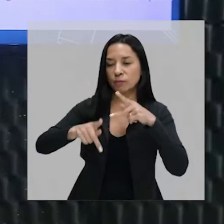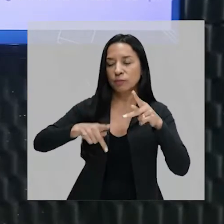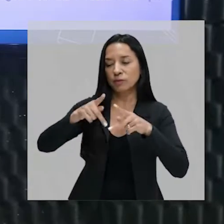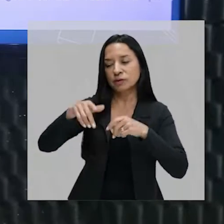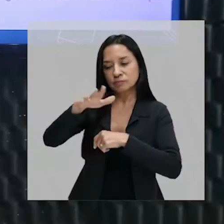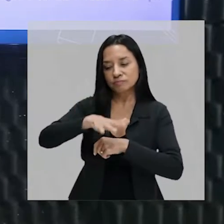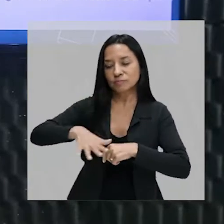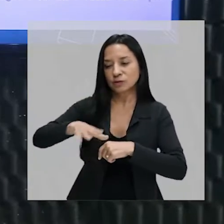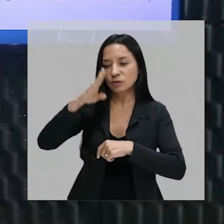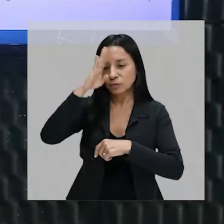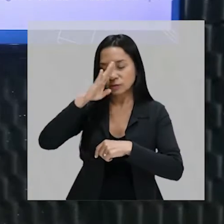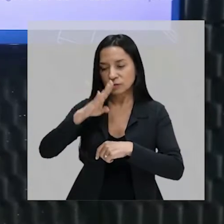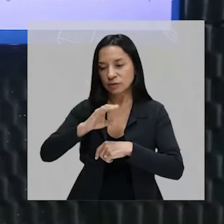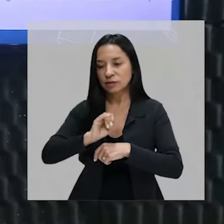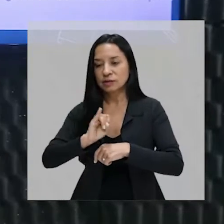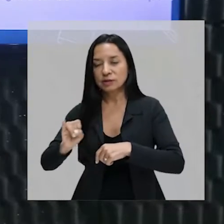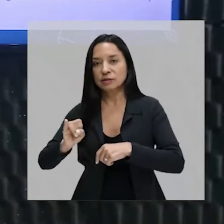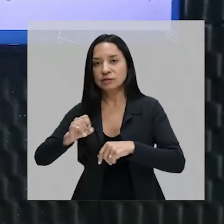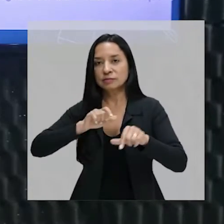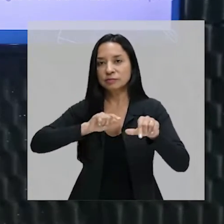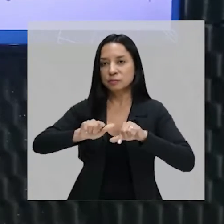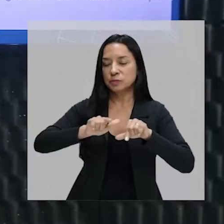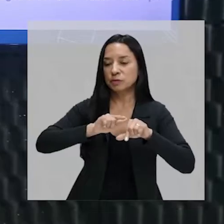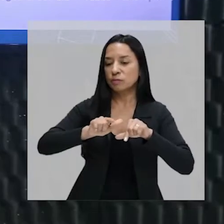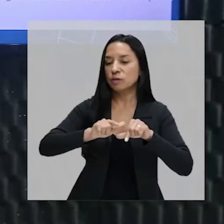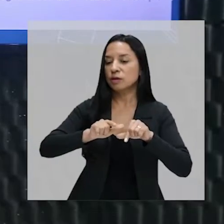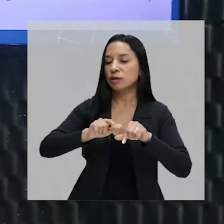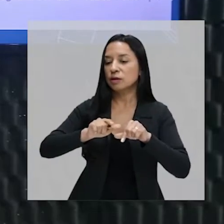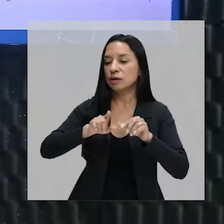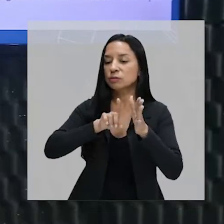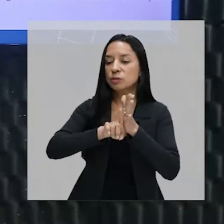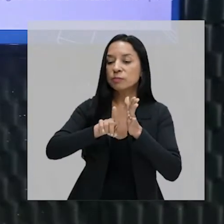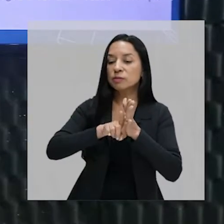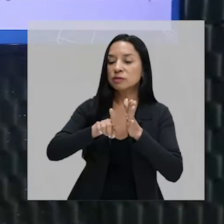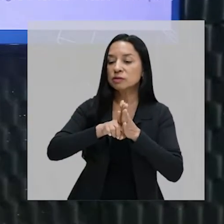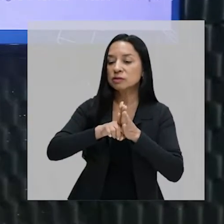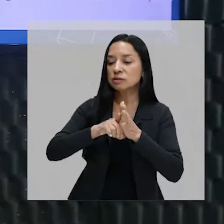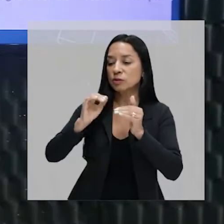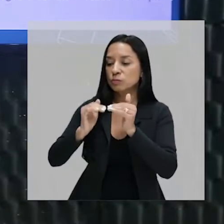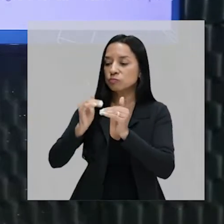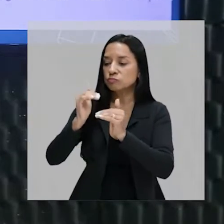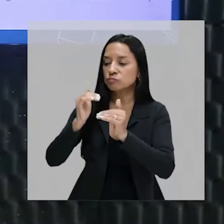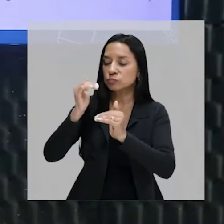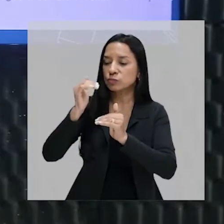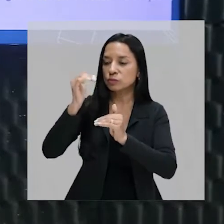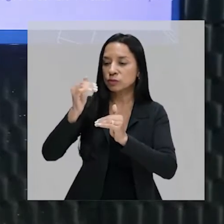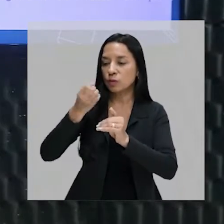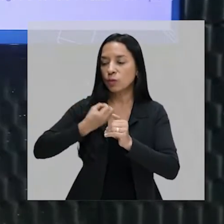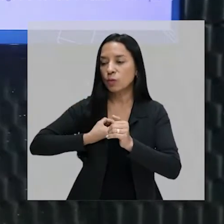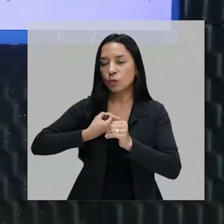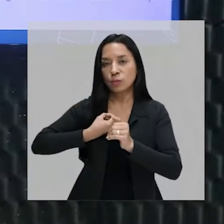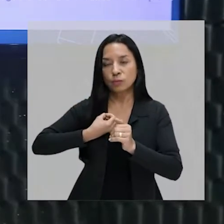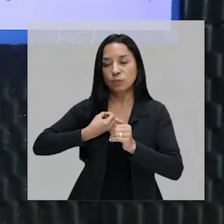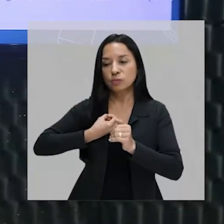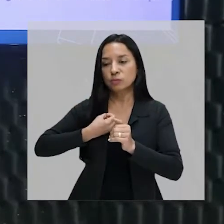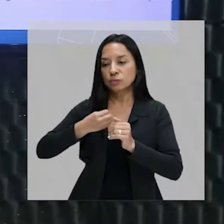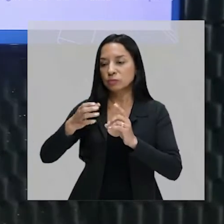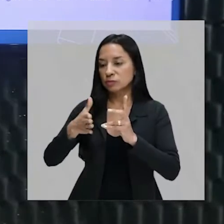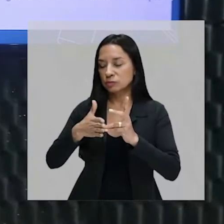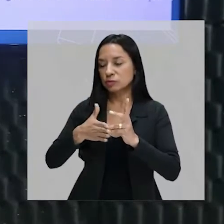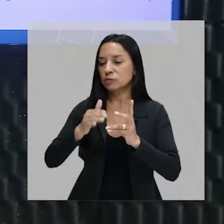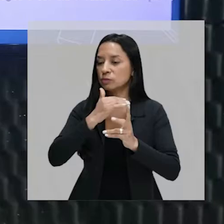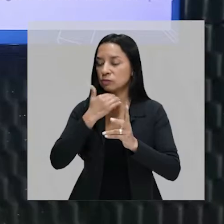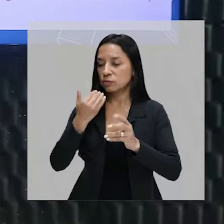e você pode trabalhar esses dados em termos proporcionais o número de índios que morreram em